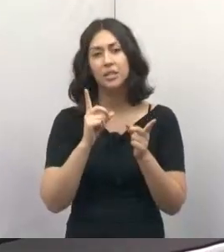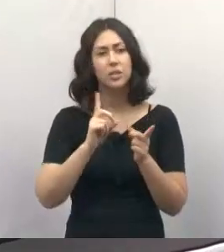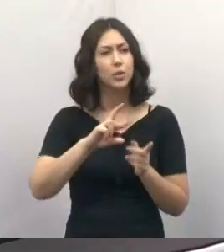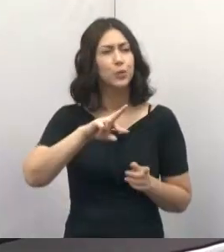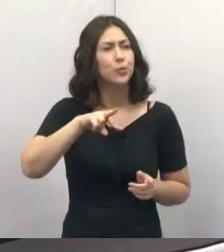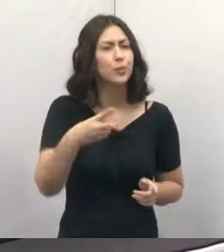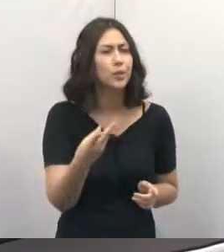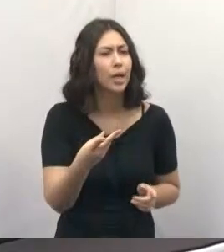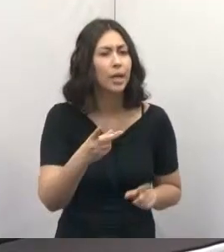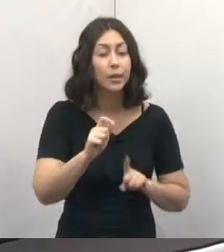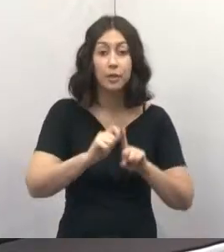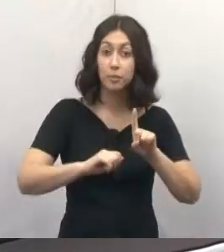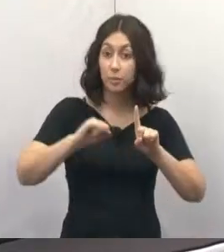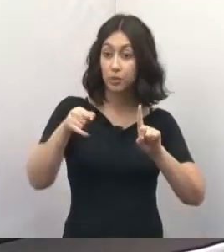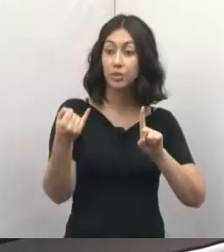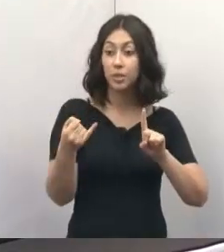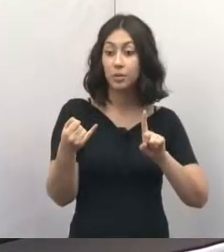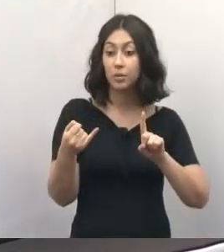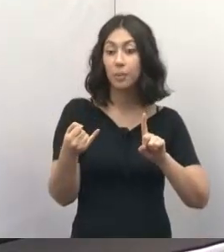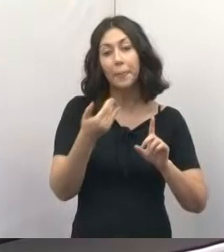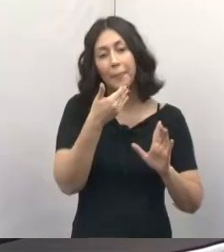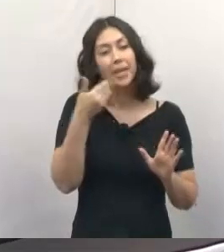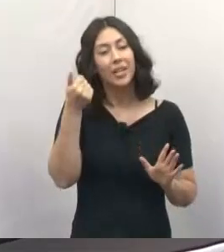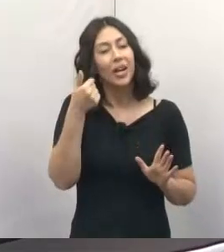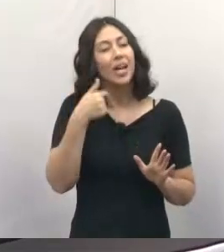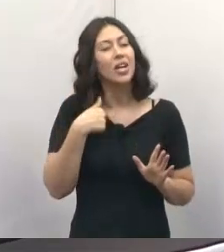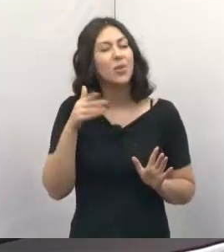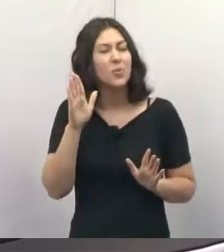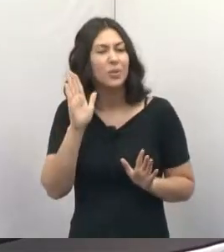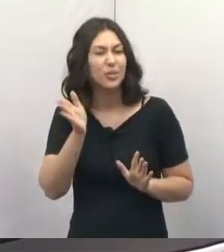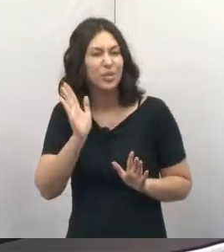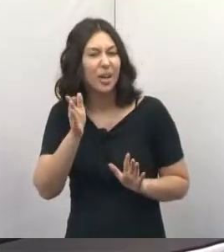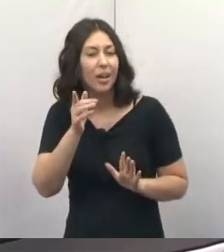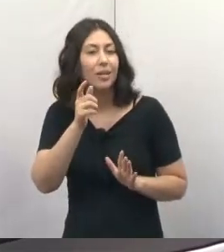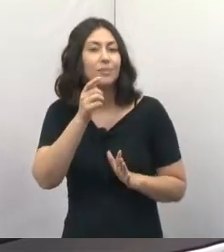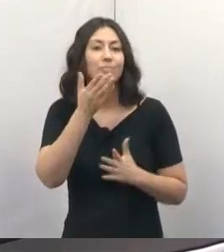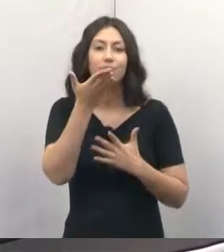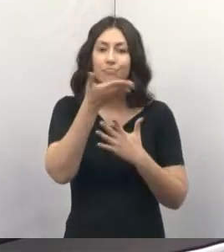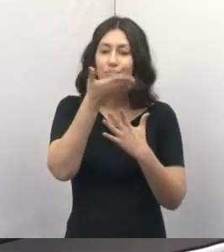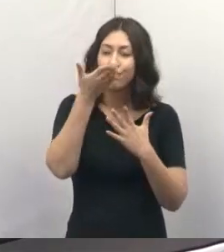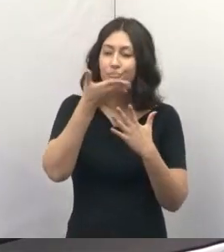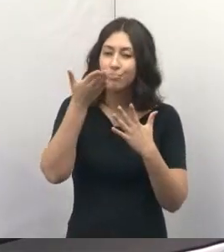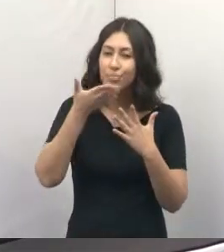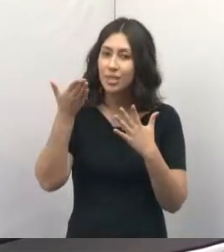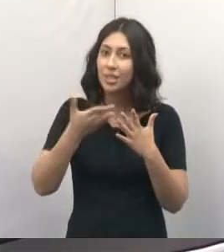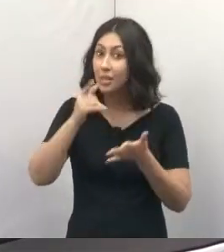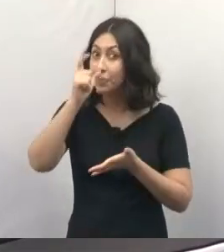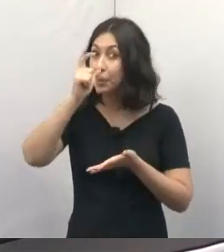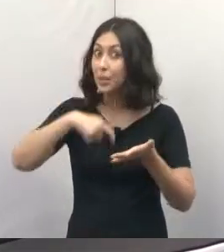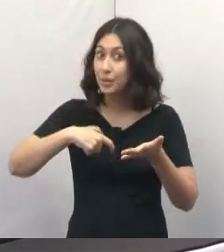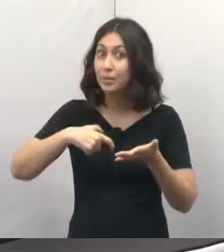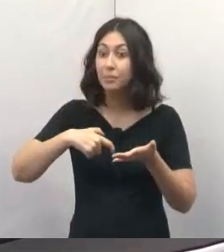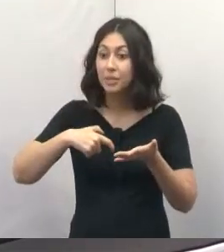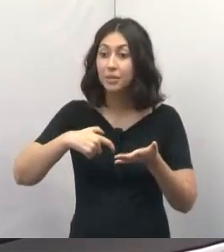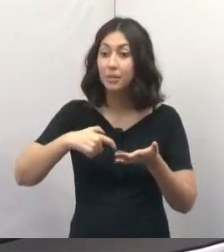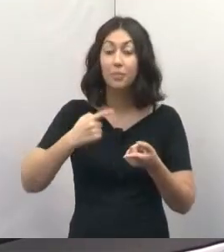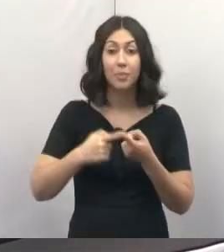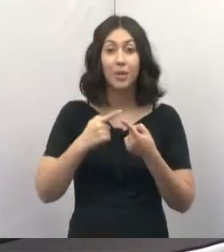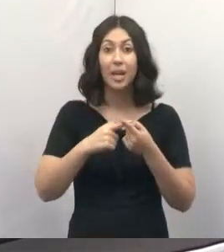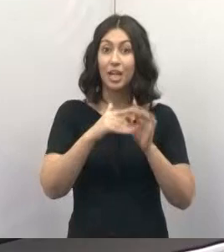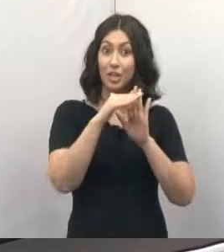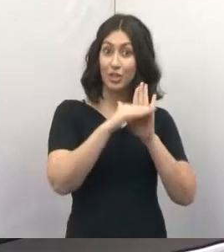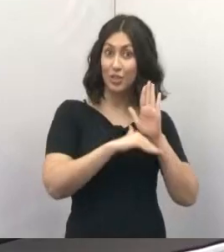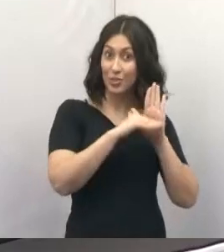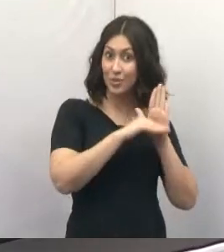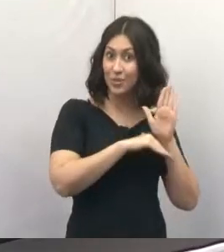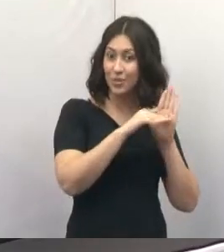só janeiro, né, vale muito a pena eu já fazer esse parcelamento pelo cartão de crédito. Eu vou ter o desconto da